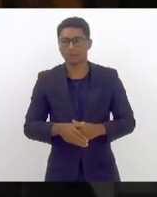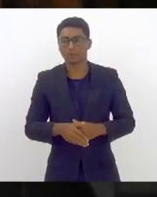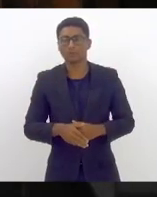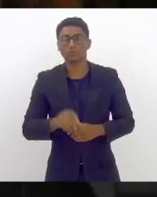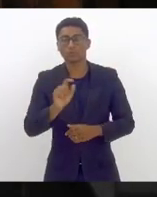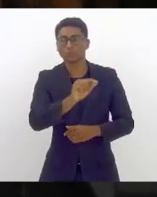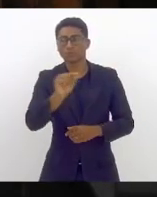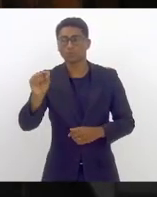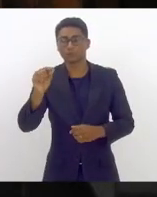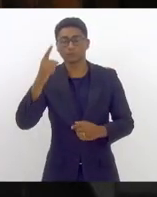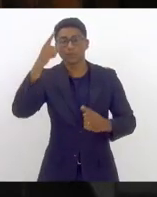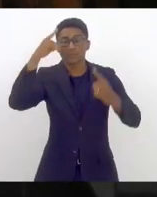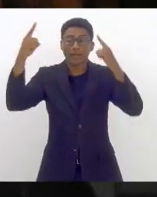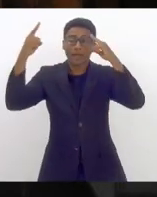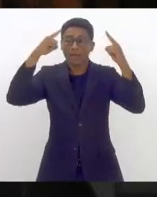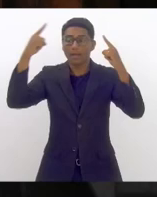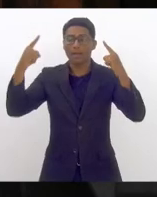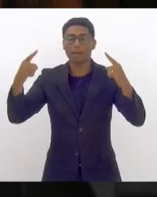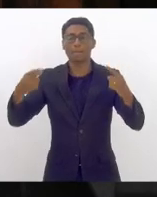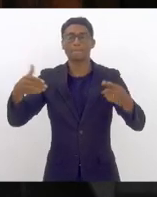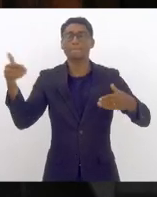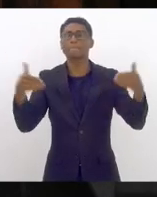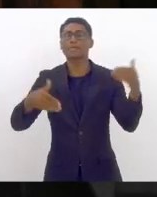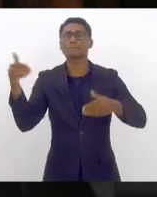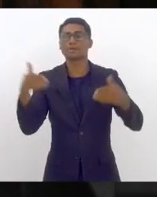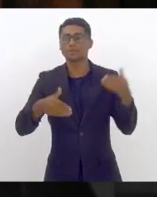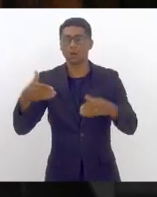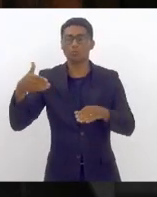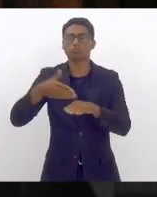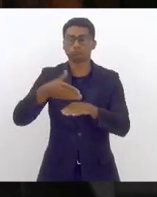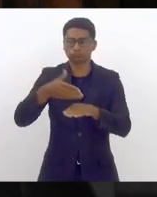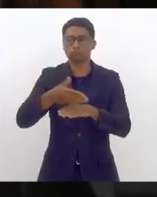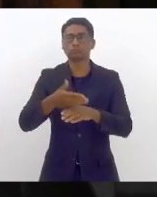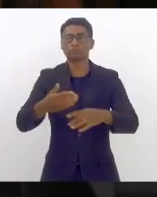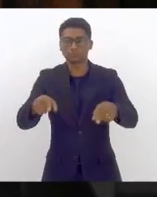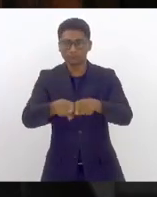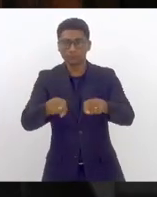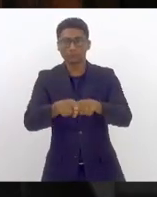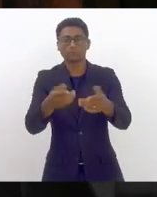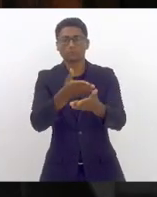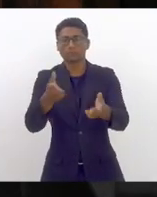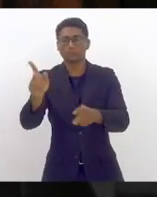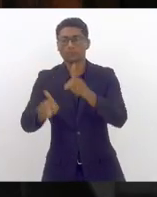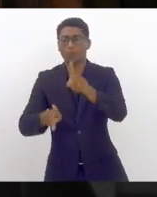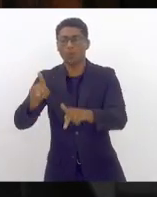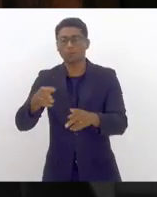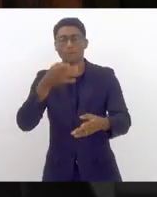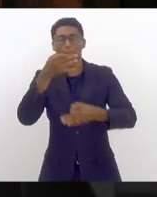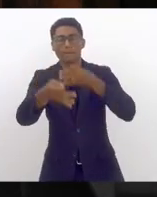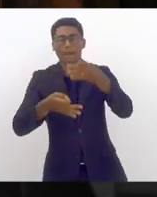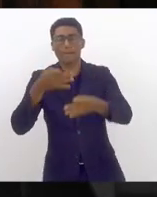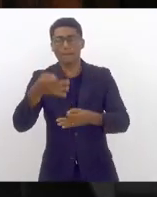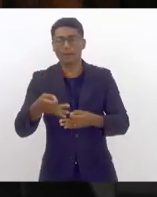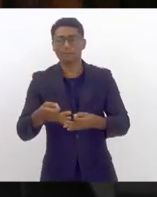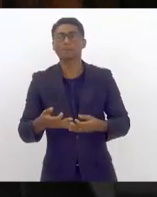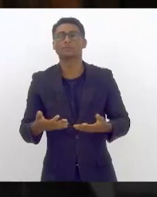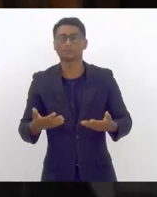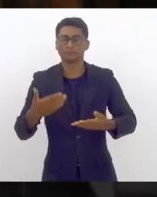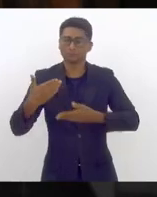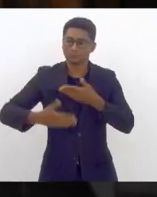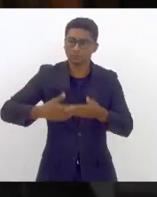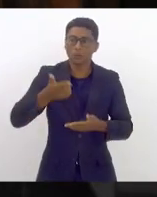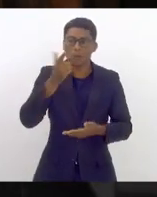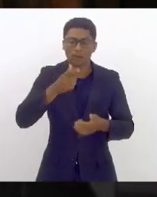ideias, participando, e fazendo com que a sua iniciativa, fruto da demanda popular, possa efetivamente se tornar